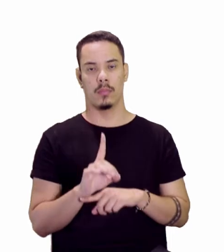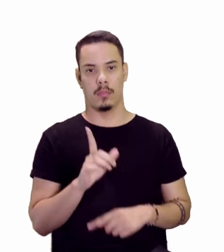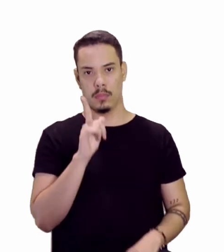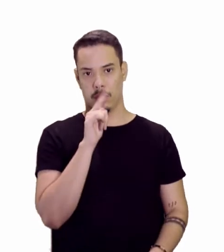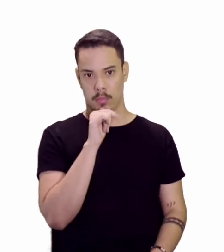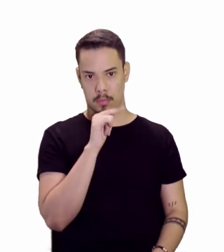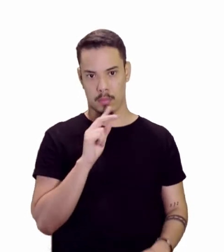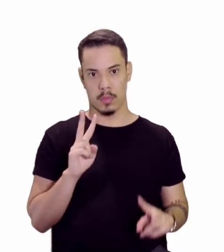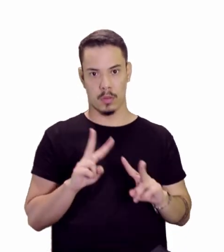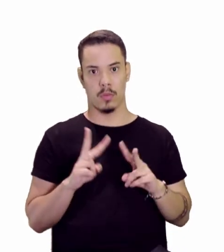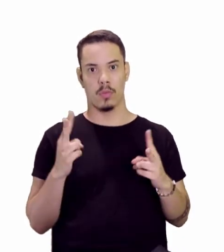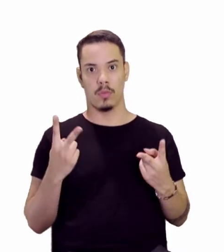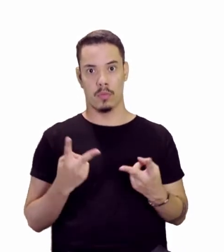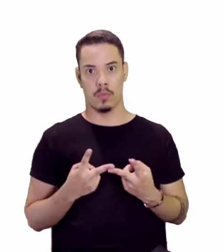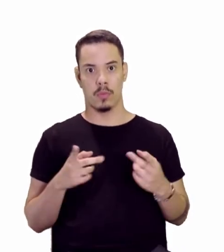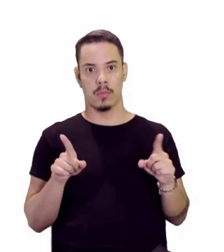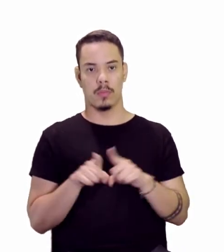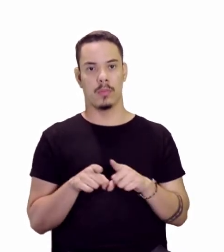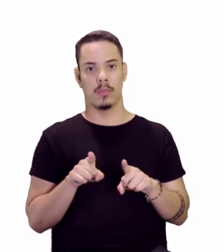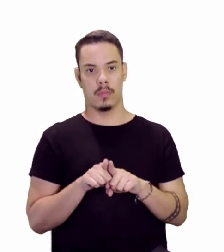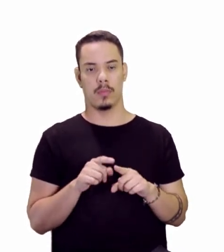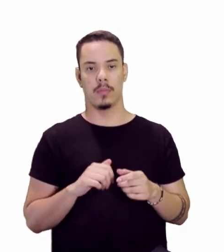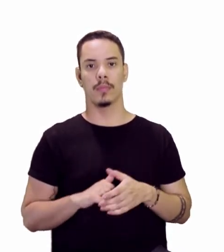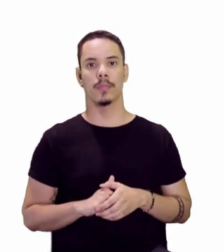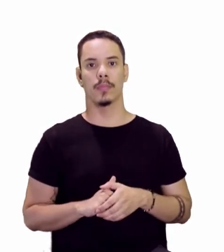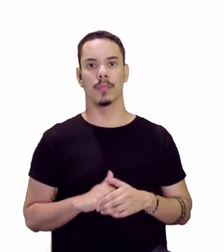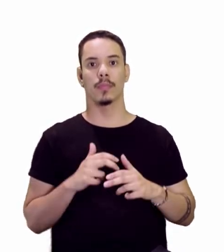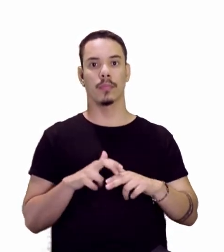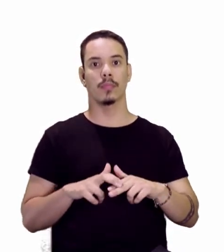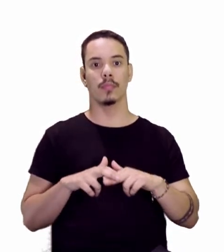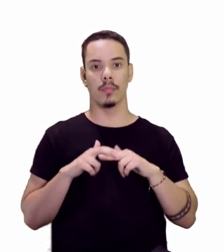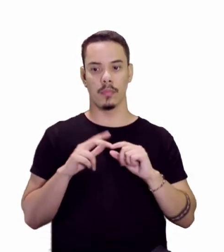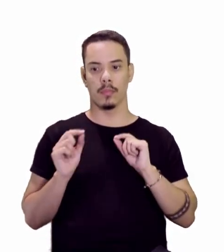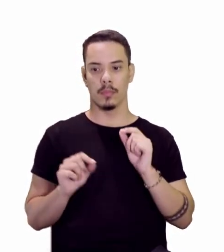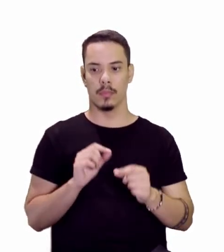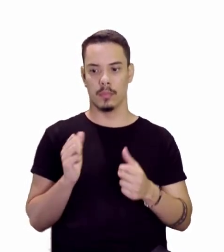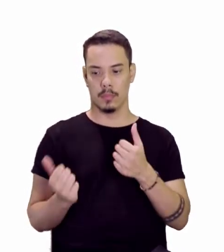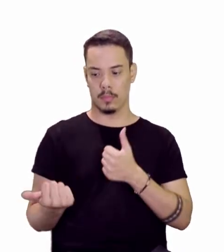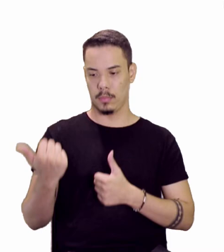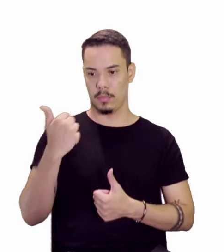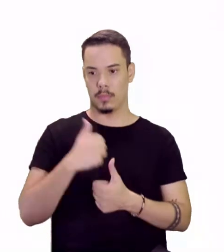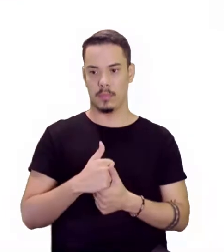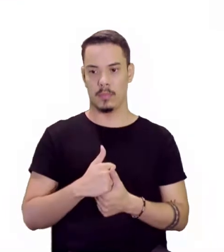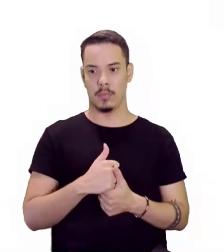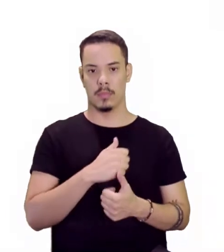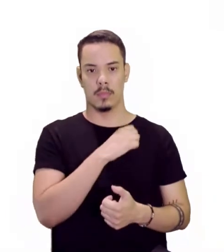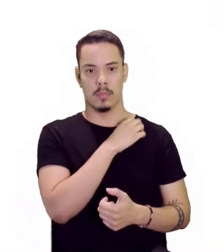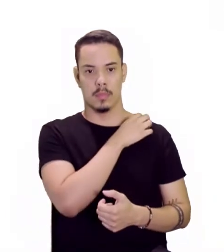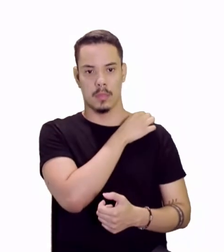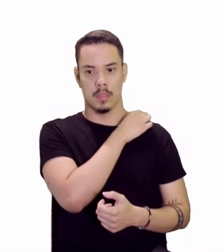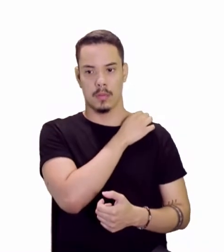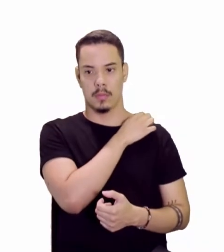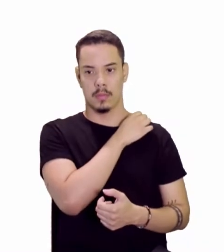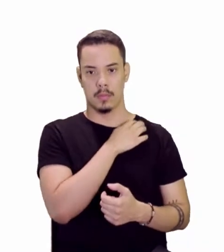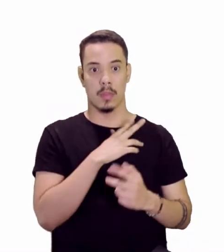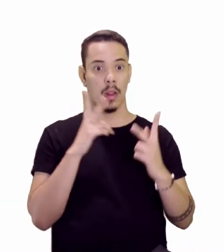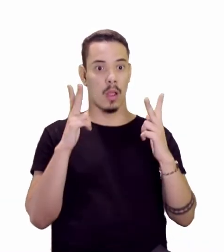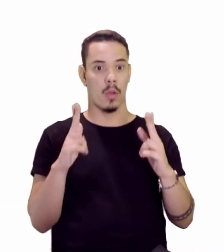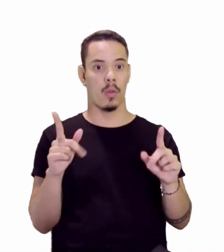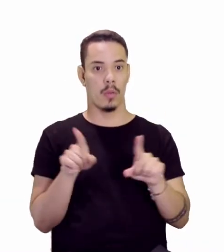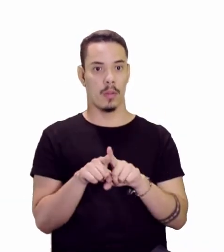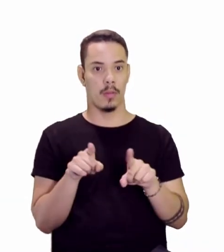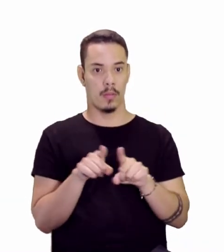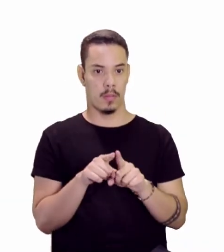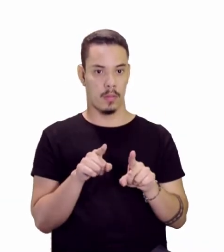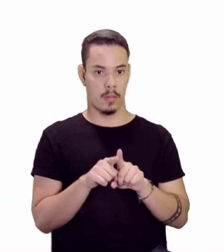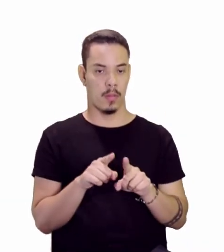E o volume do líquido deslocado. Exatamente. Então, olha só, fazendo uma substituição ali... E o volume do líquido deslocado é igual ao volume do corpo. Mais